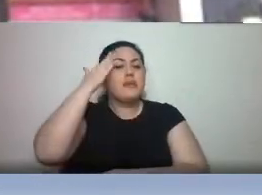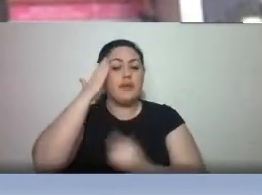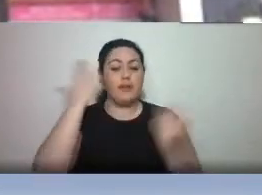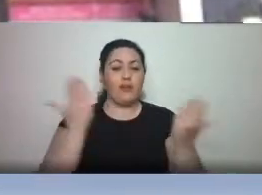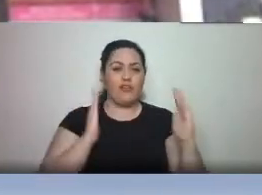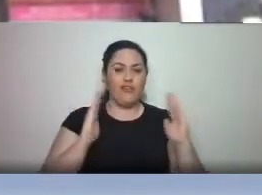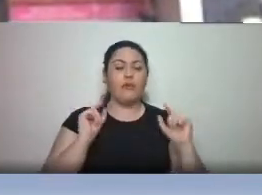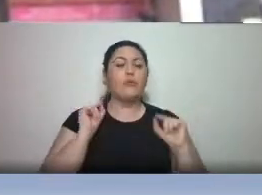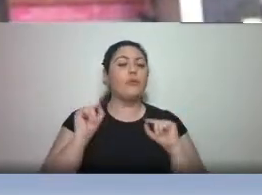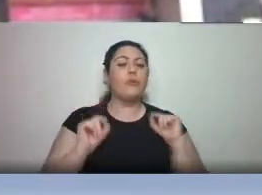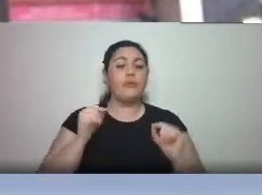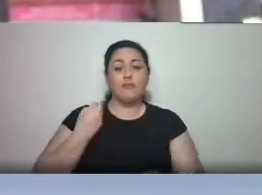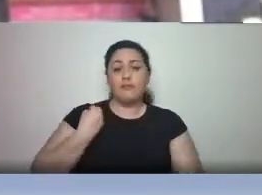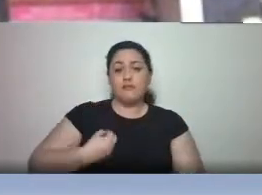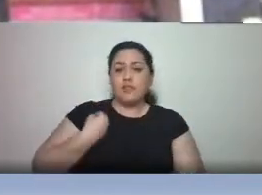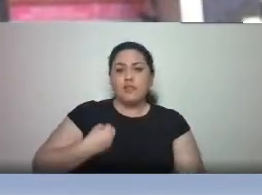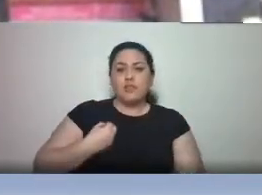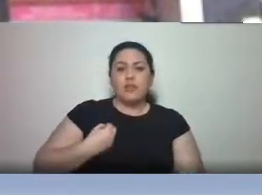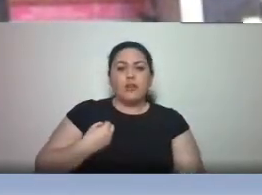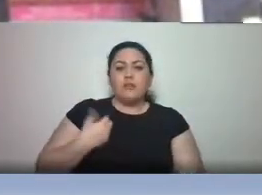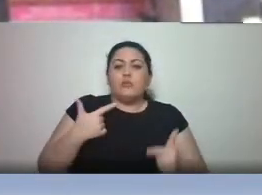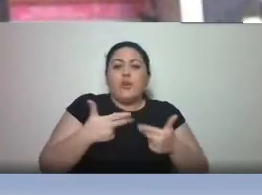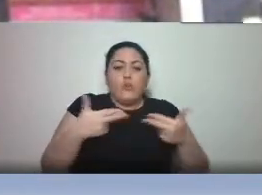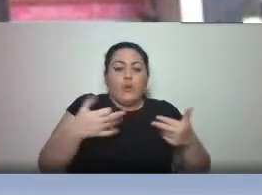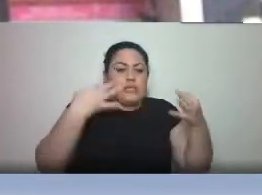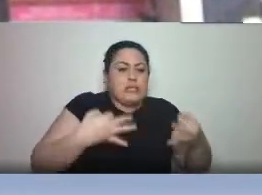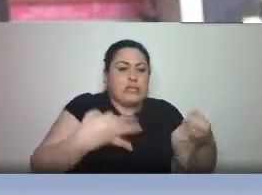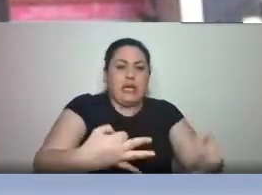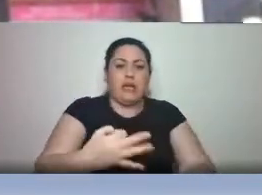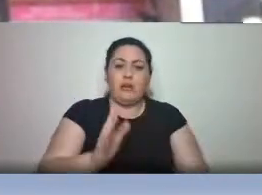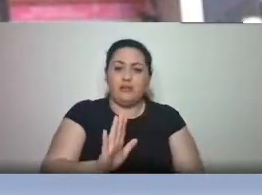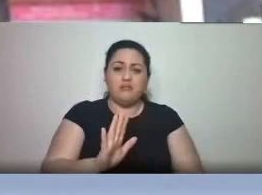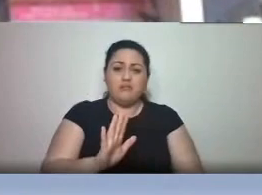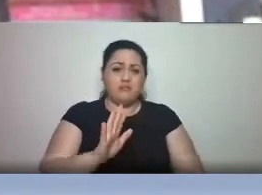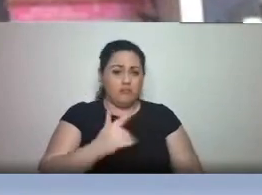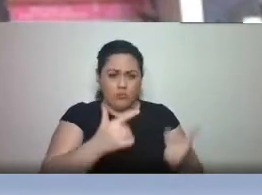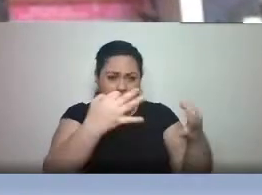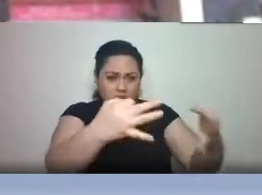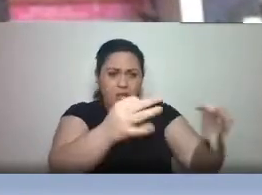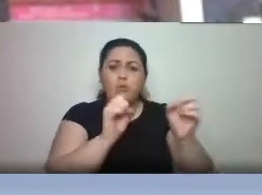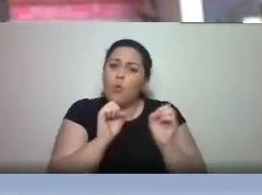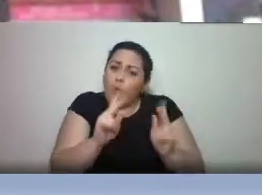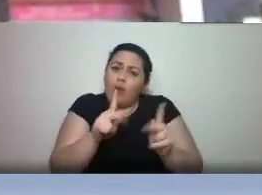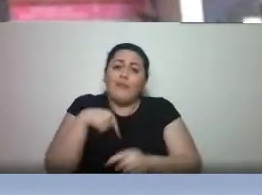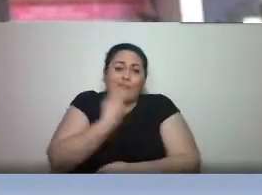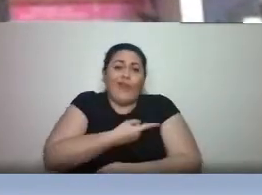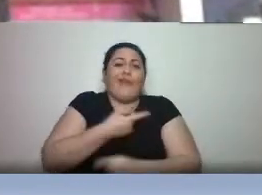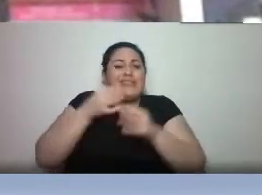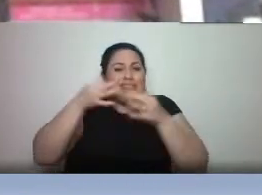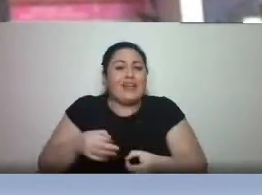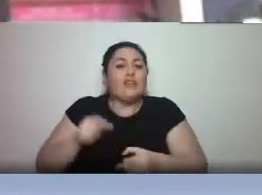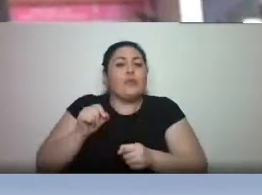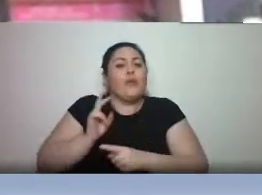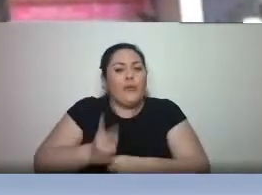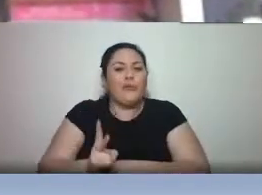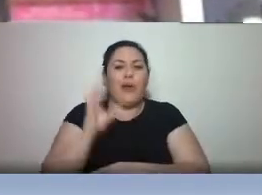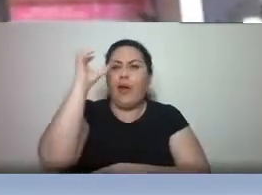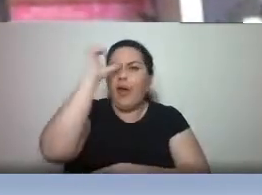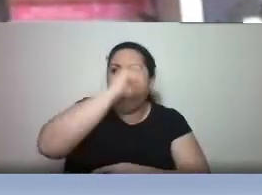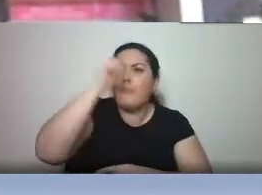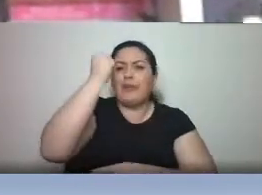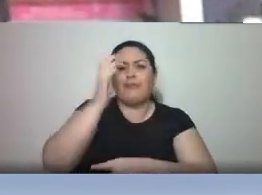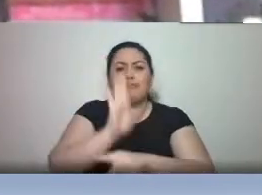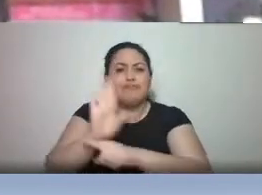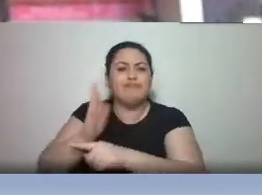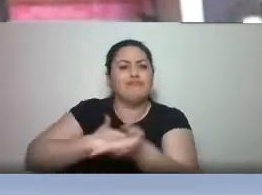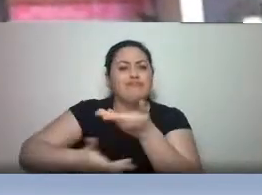que, independente das incertezas que a gente tem a certeza de que vai poder continuar contribuindo e aprendendo. E eu